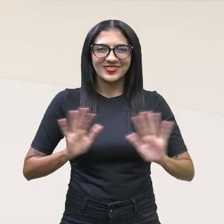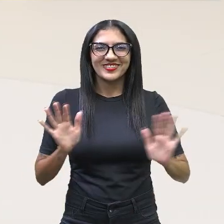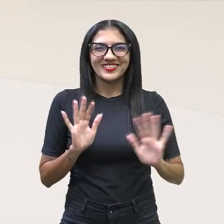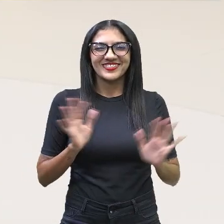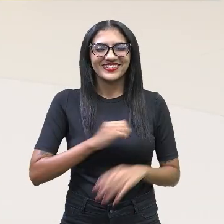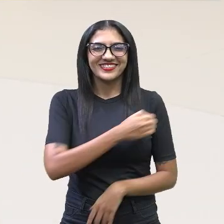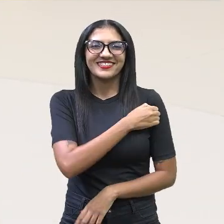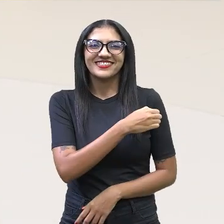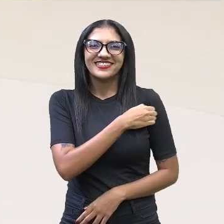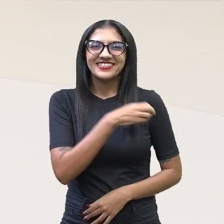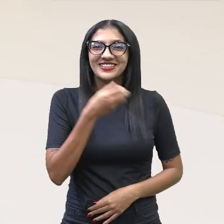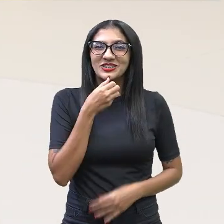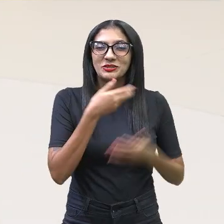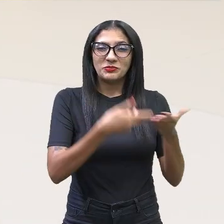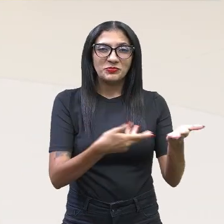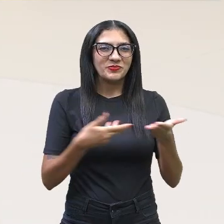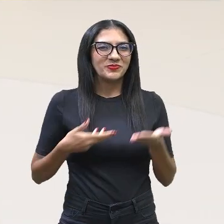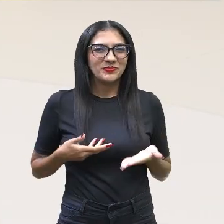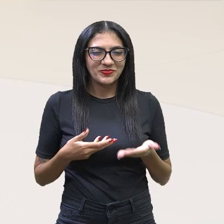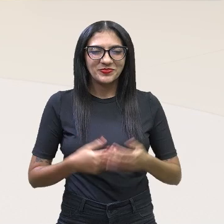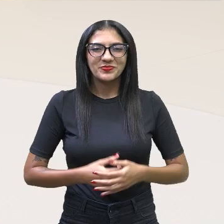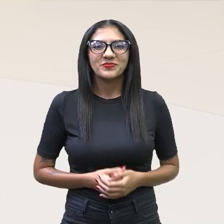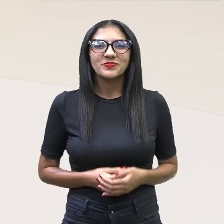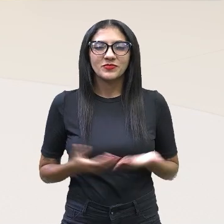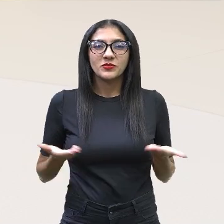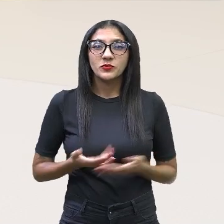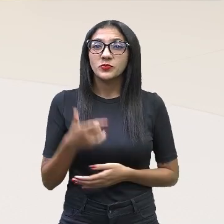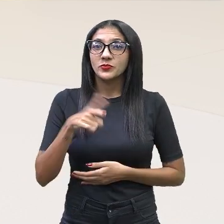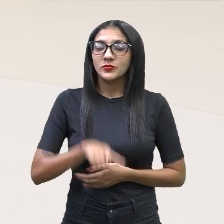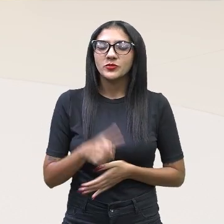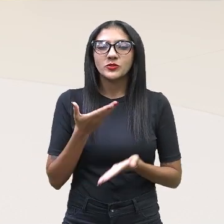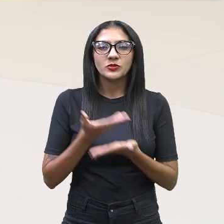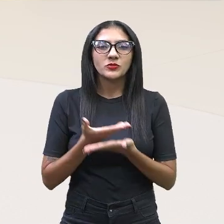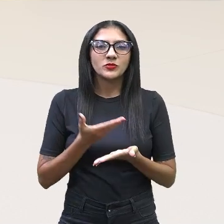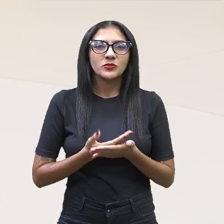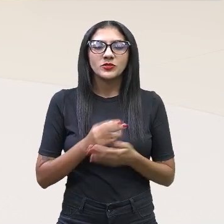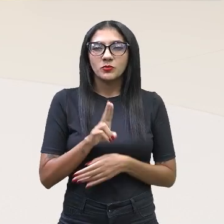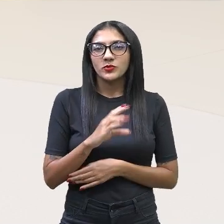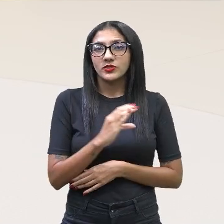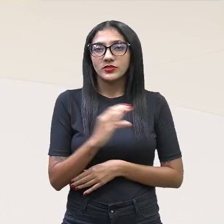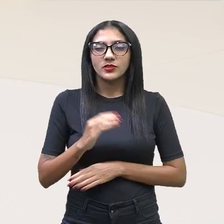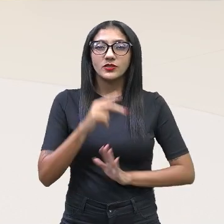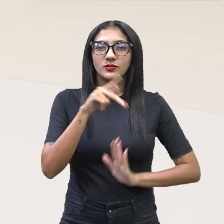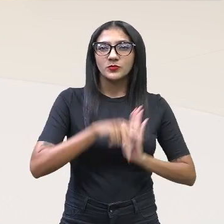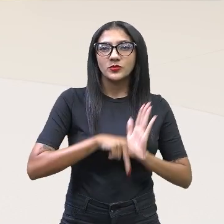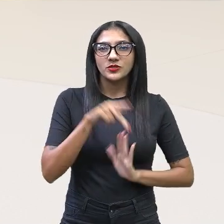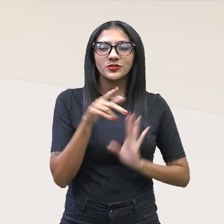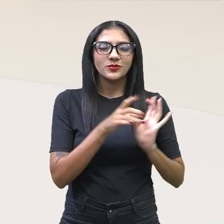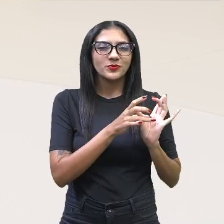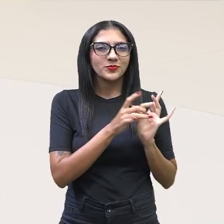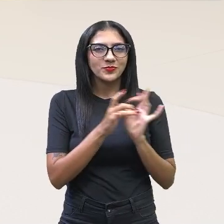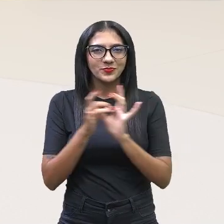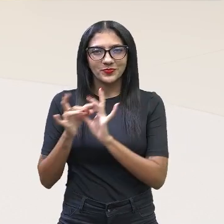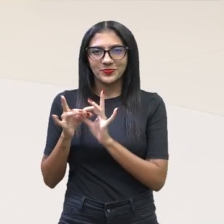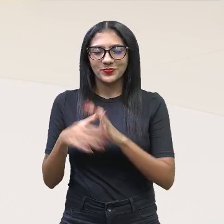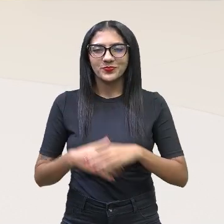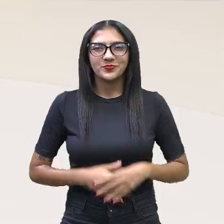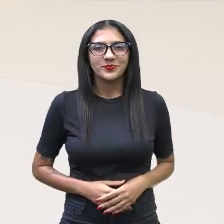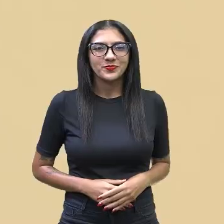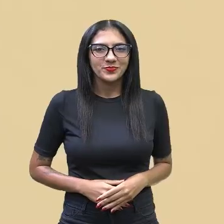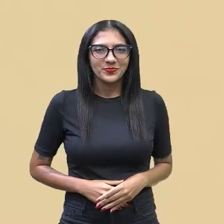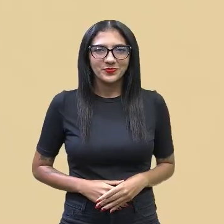Olá, sejam todos bem-vindos a mais uma aula do nosso Projetos